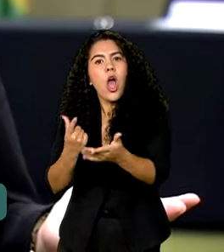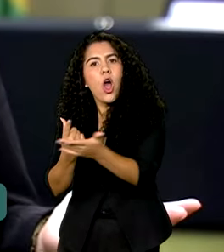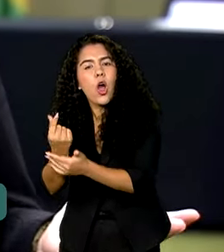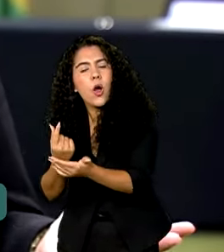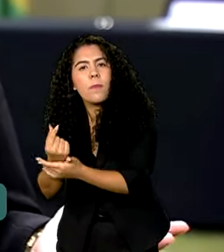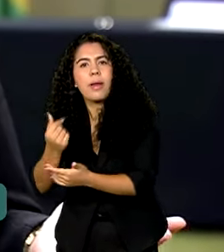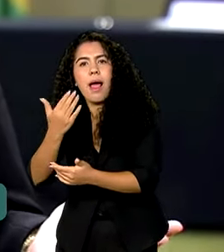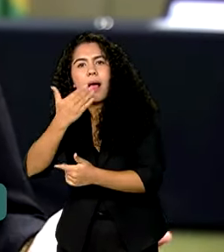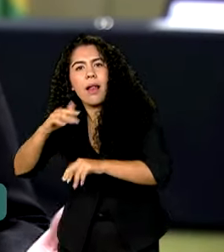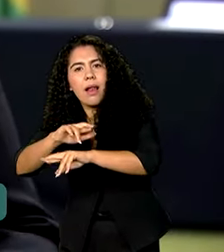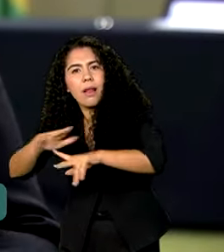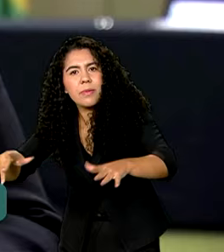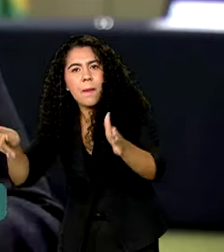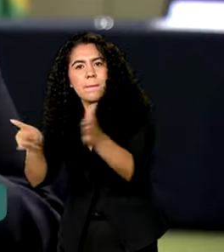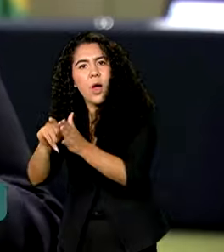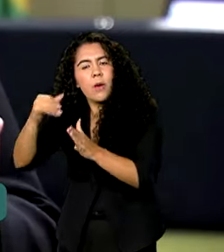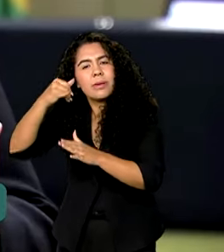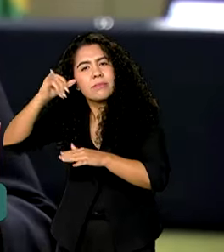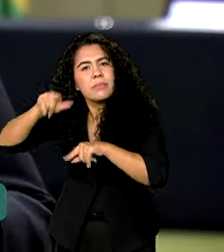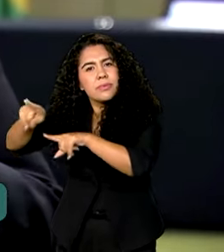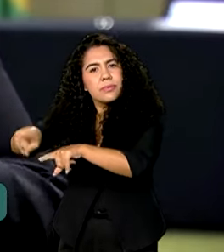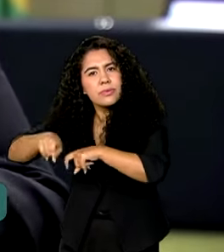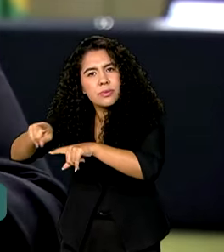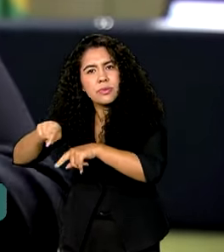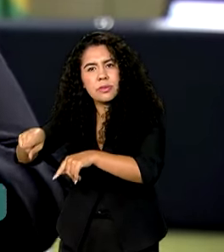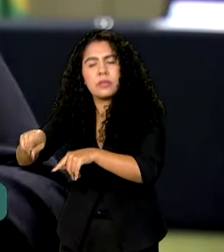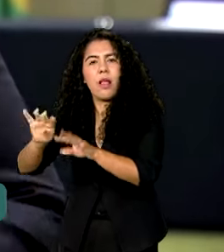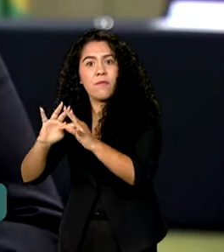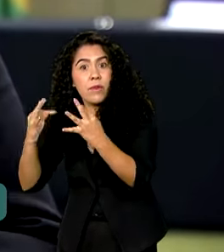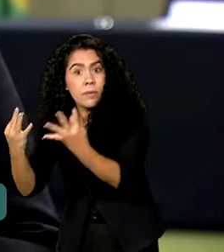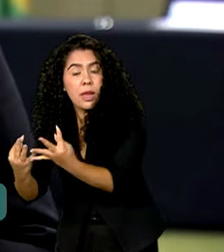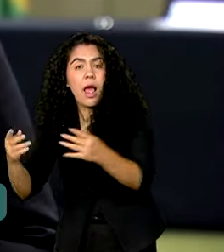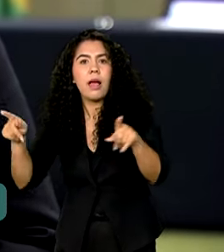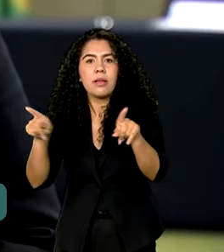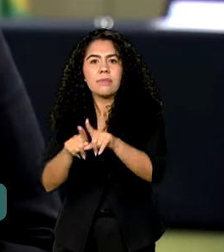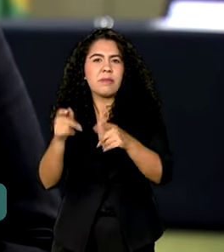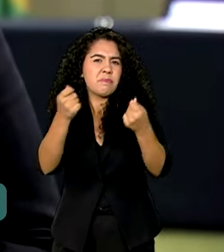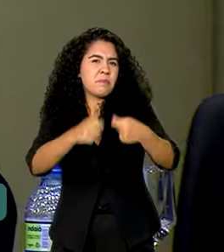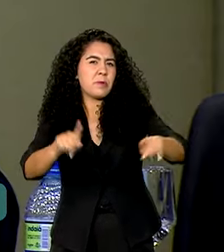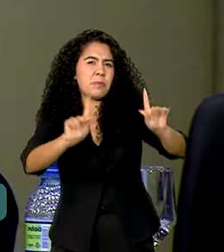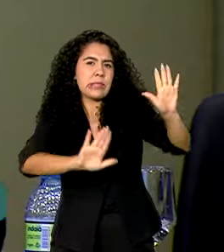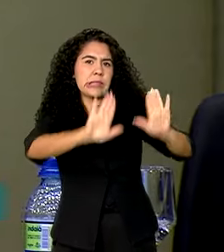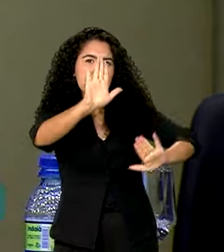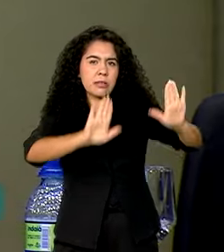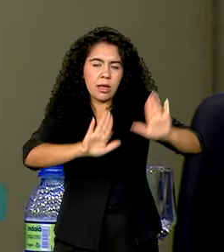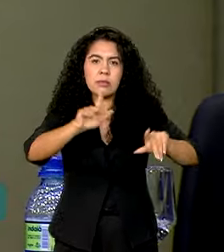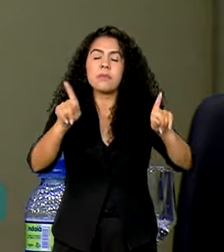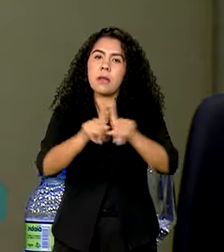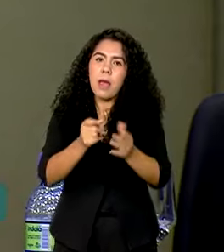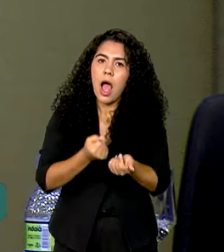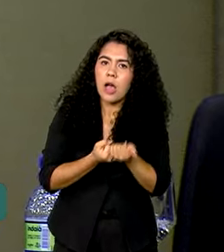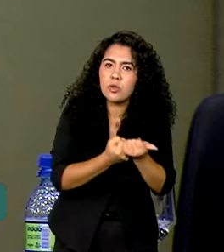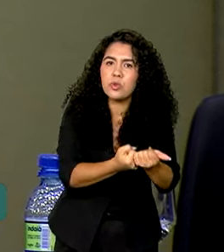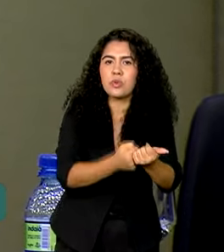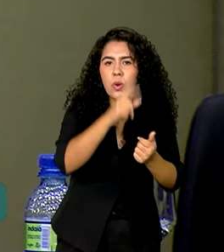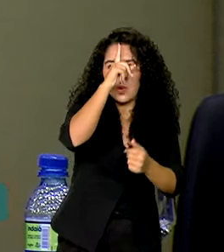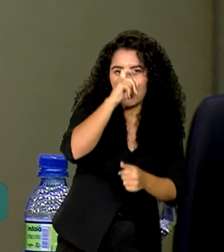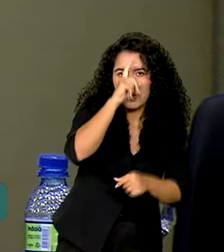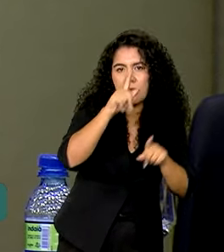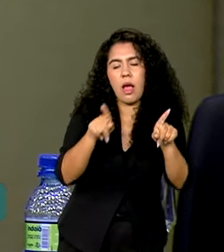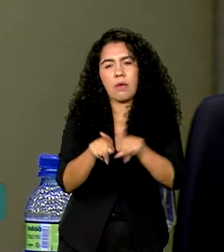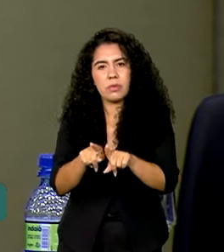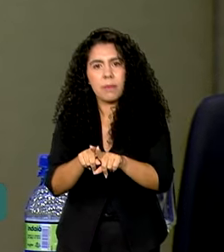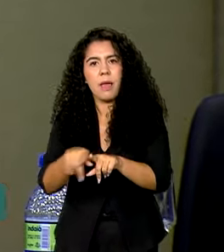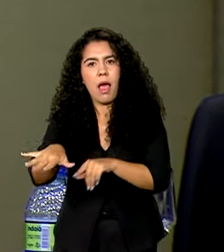destina pessoas em situação de insegurança alimentar, e a escolas e hospitais, por exemplo. Somente pelo PAA,